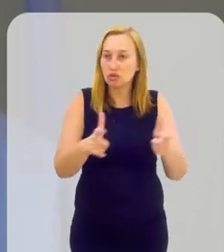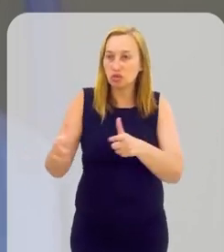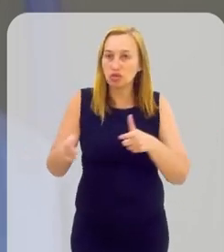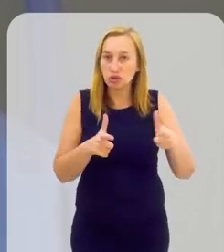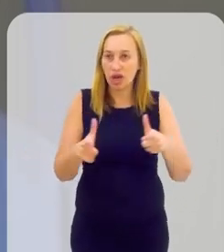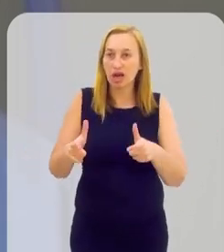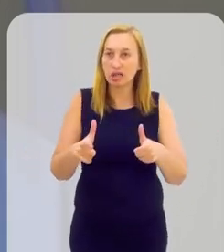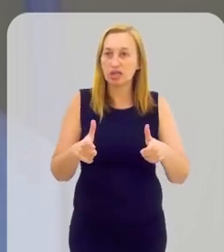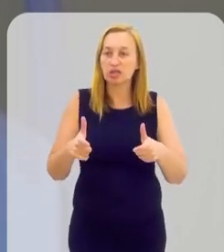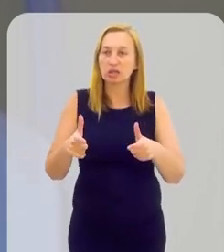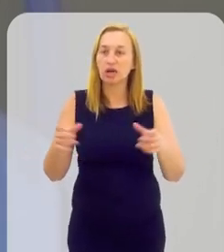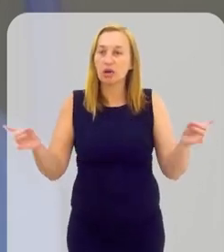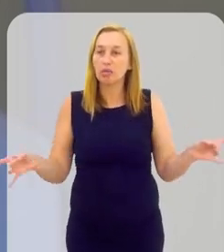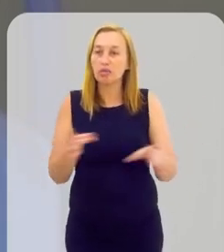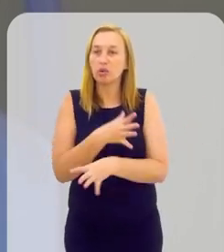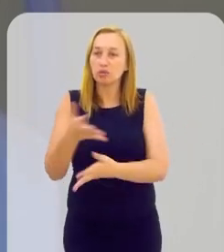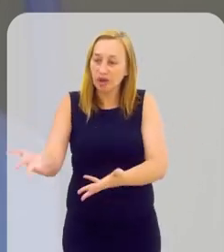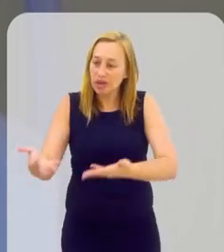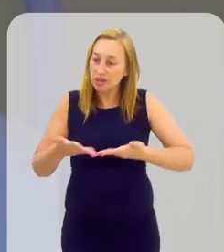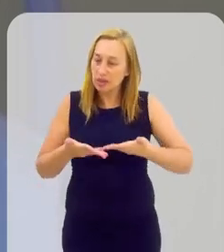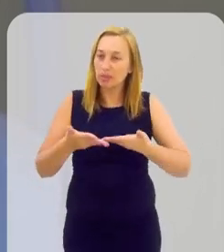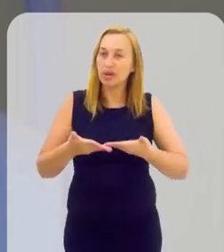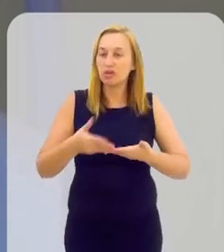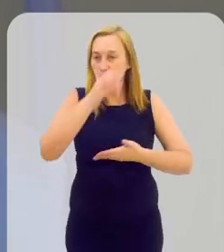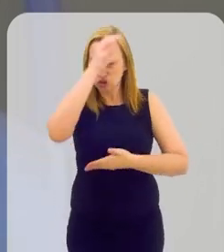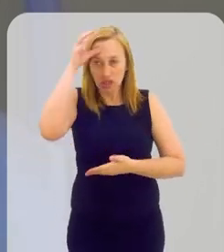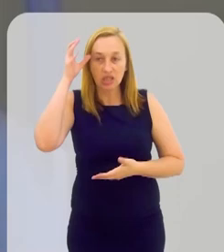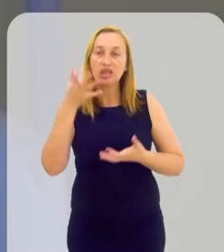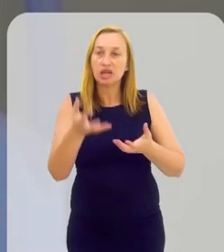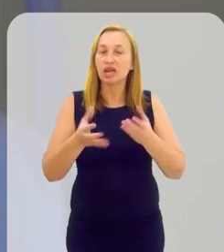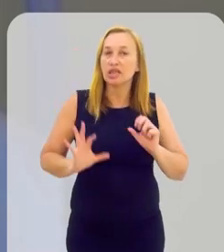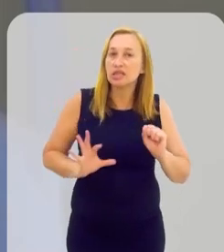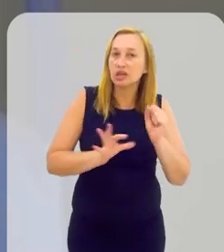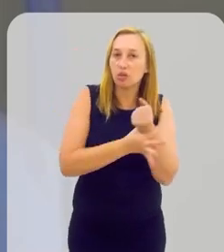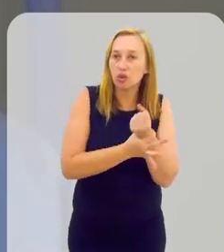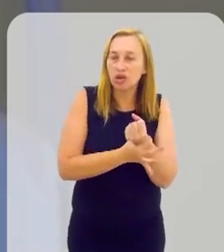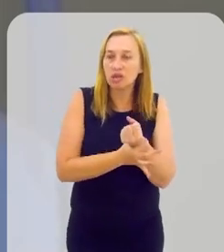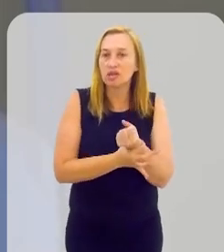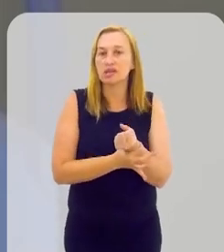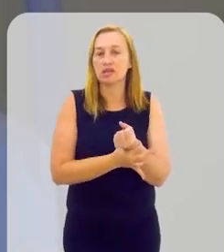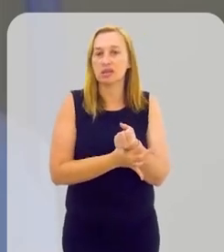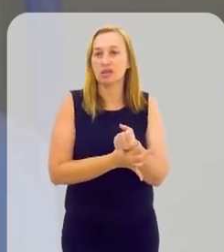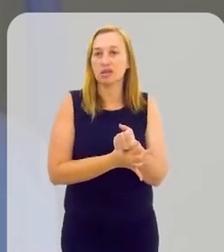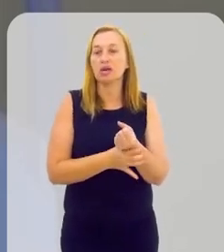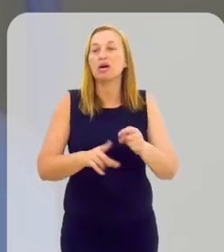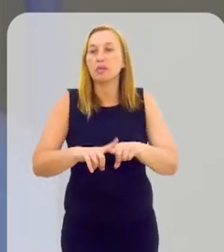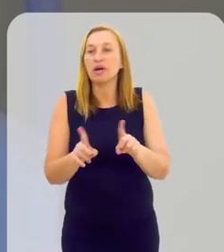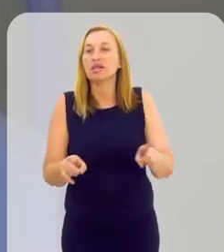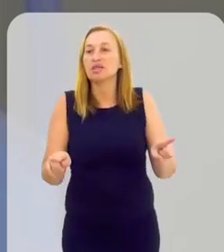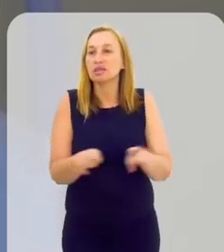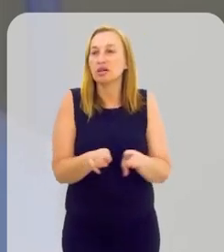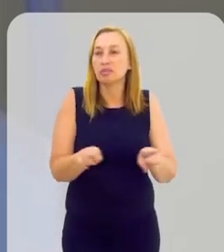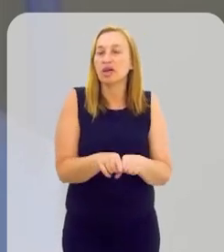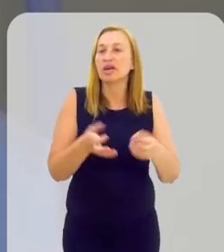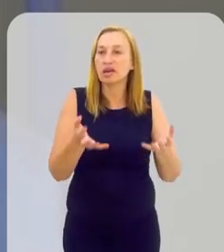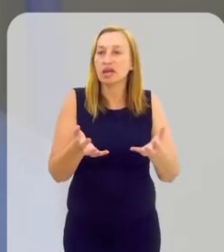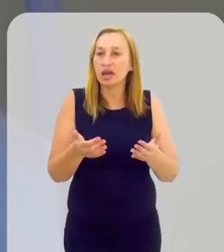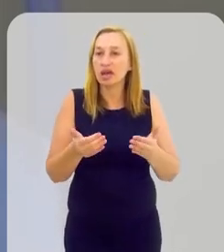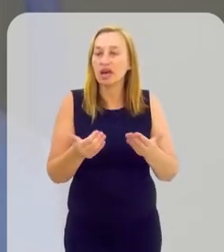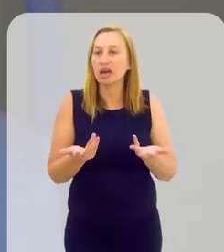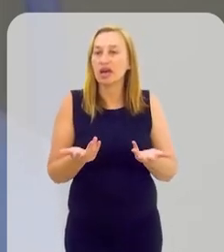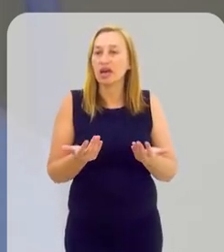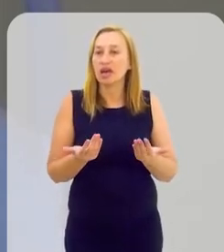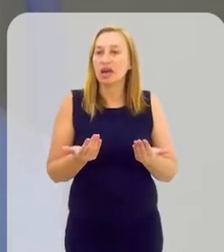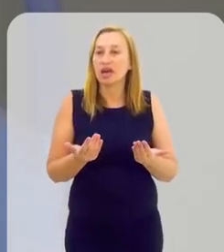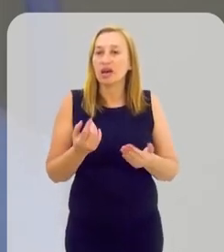estabelecimentos que estão prontos para atender esses clientes, que querem segurança, né, sanitária, mas também querem ver nas